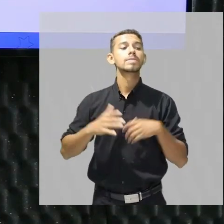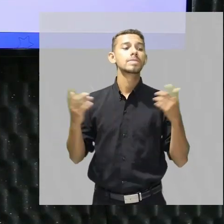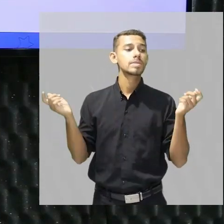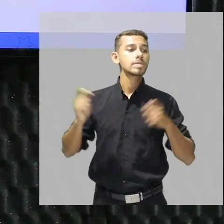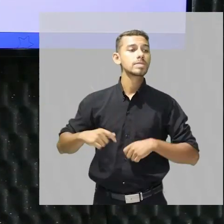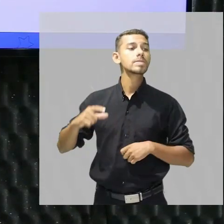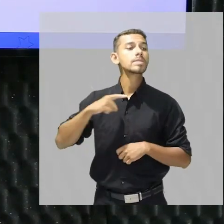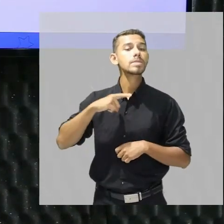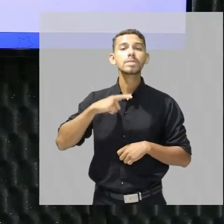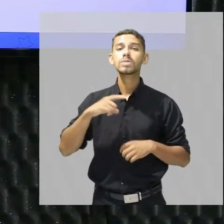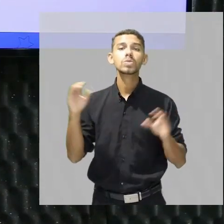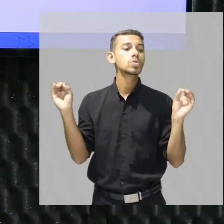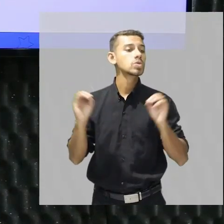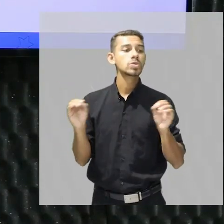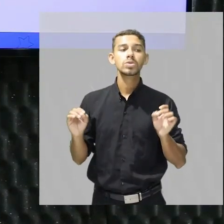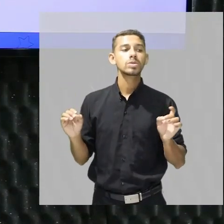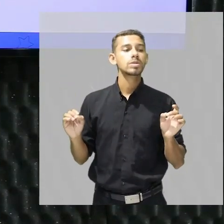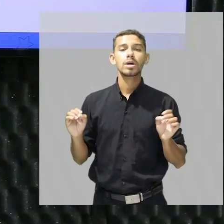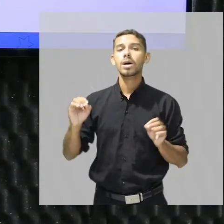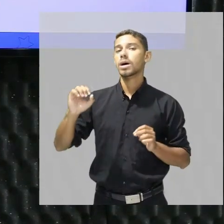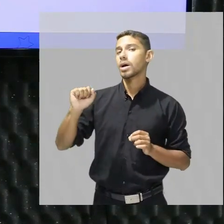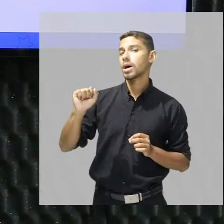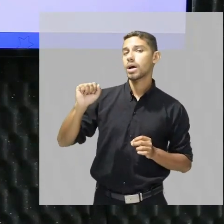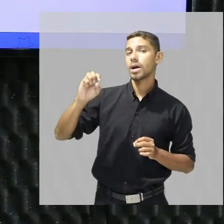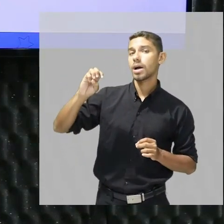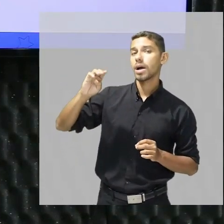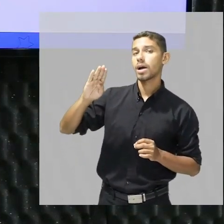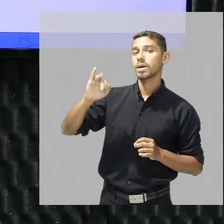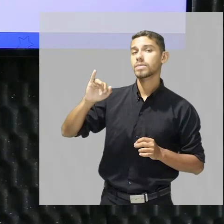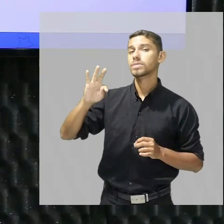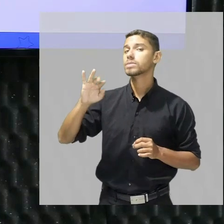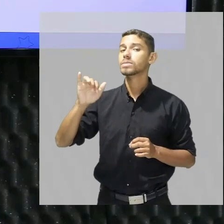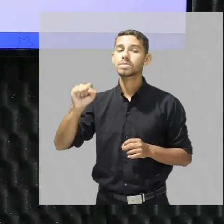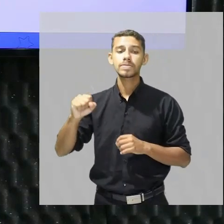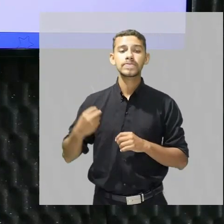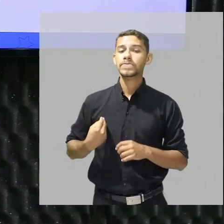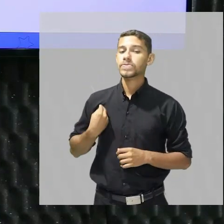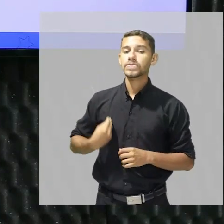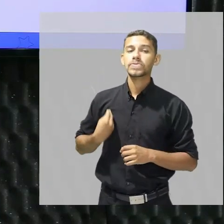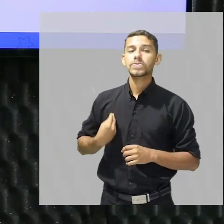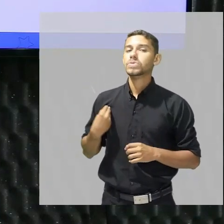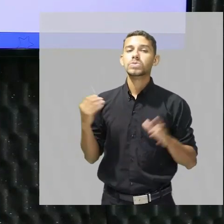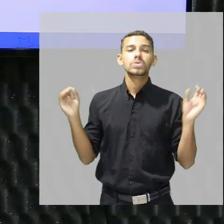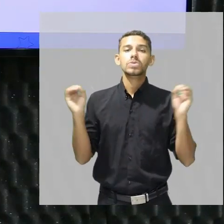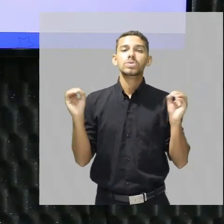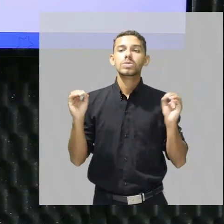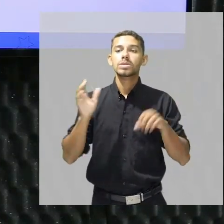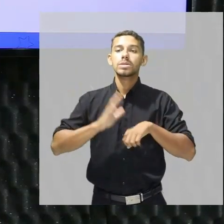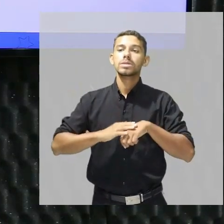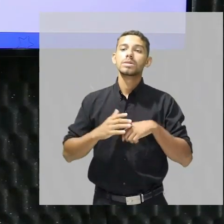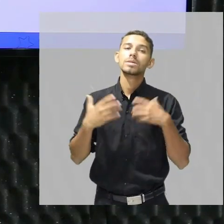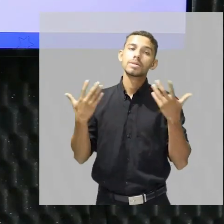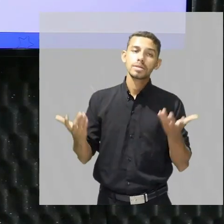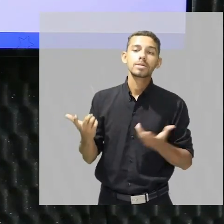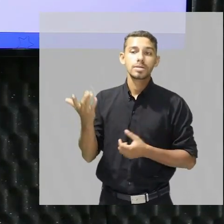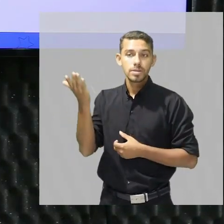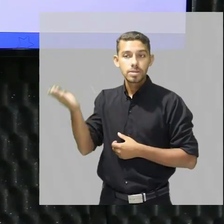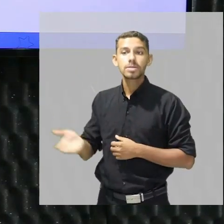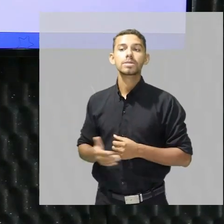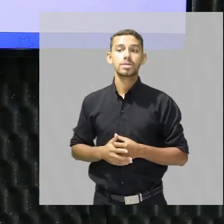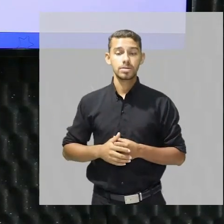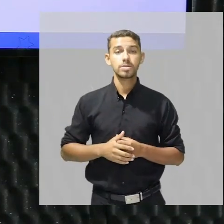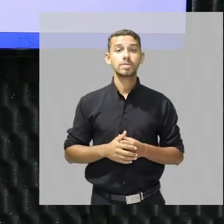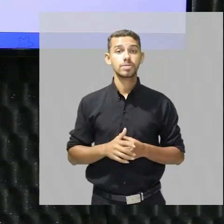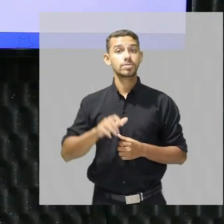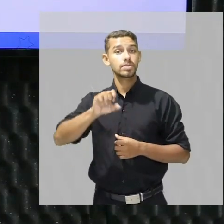como o ambiente ele não tinha sido habitado, então não tinha condições de existir seres vivos. Mas aqui na sucessão secundária